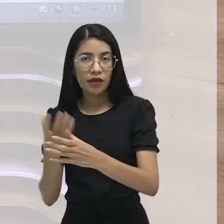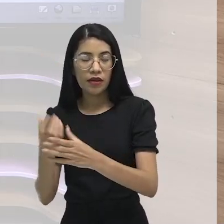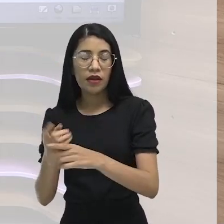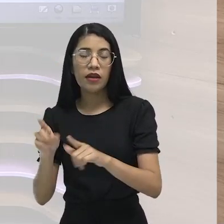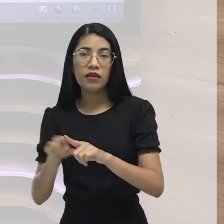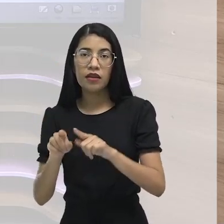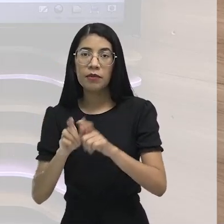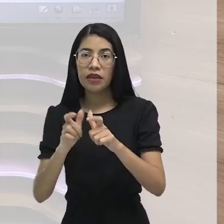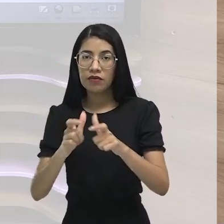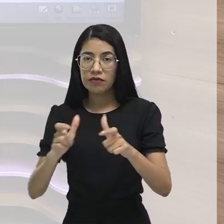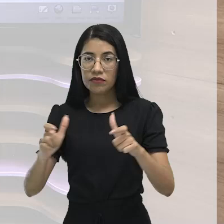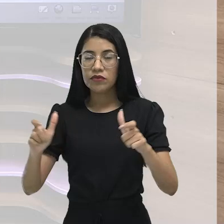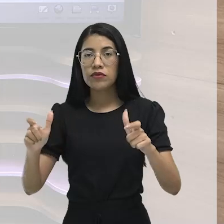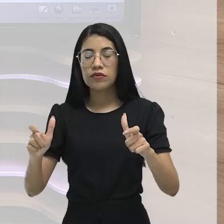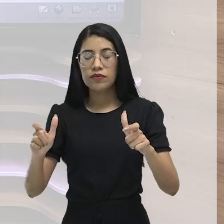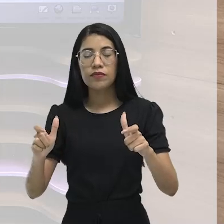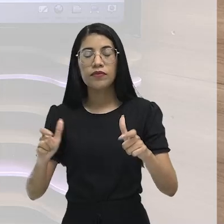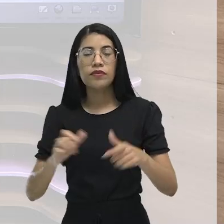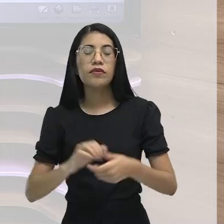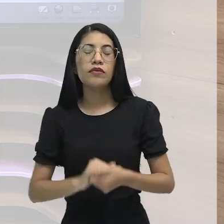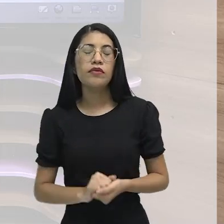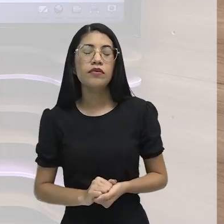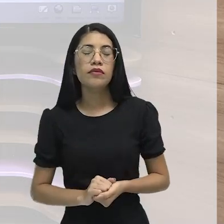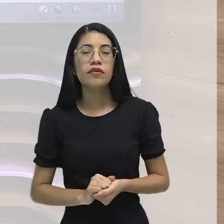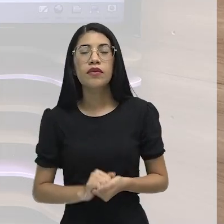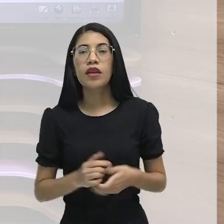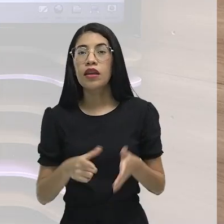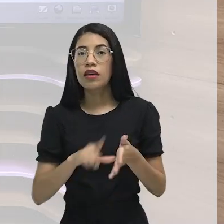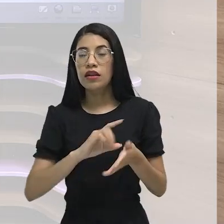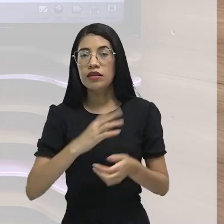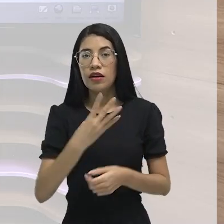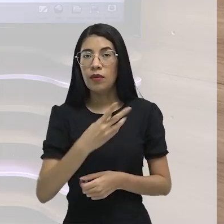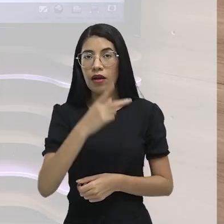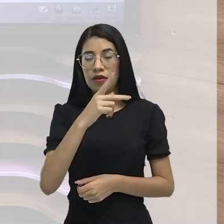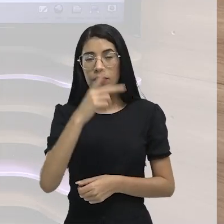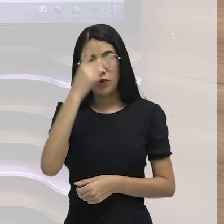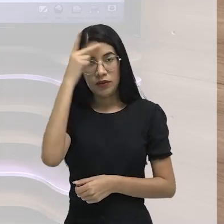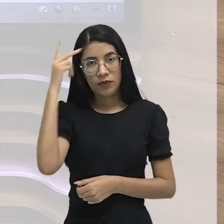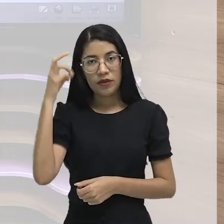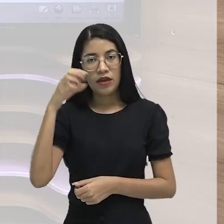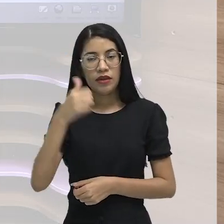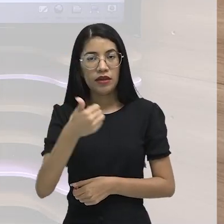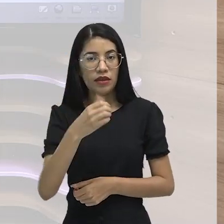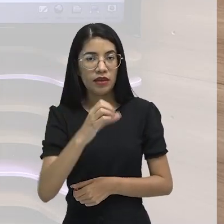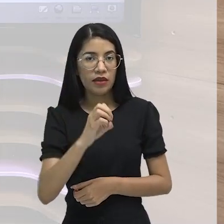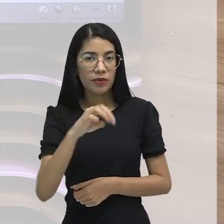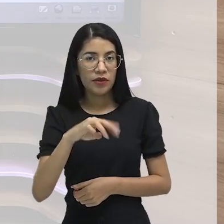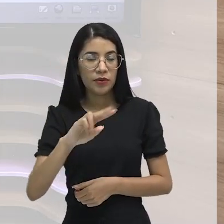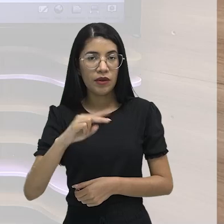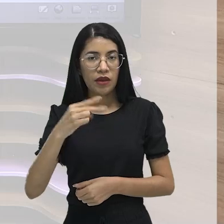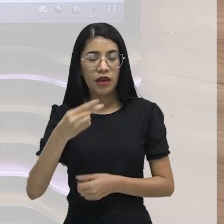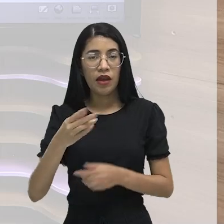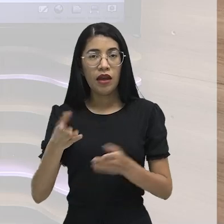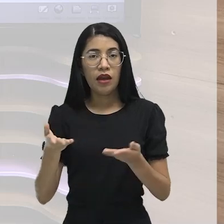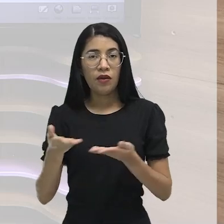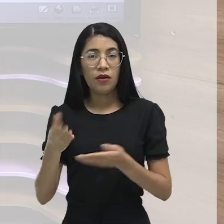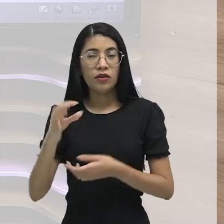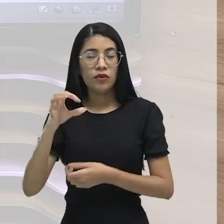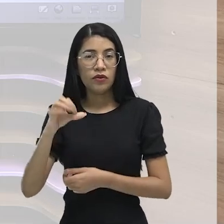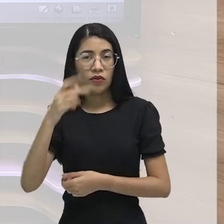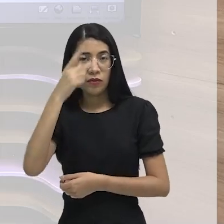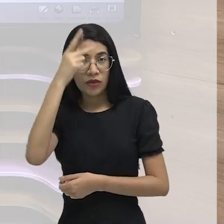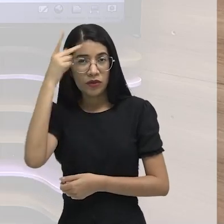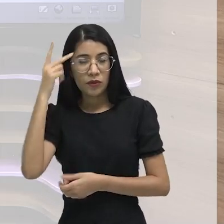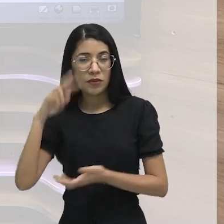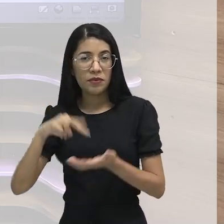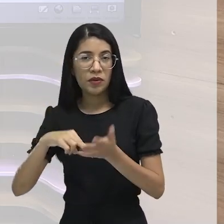também será maior. É lógico, né? 4 pessoas plantavam 10 metros quadrados, agora eu tenho 9 pessoas,